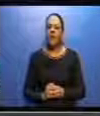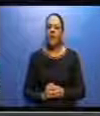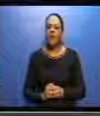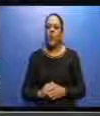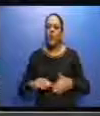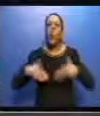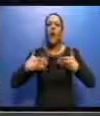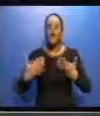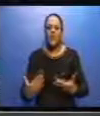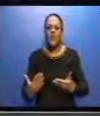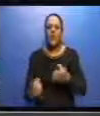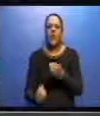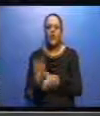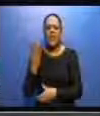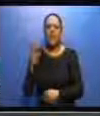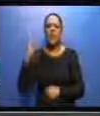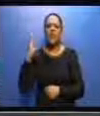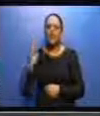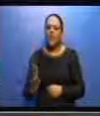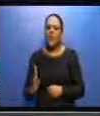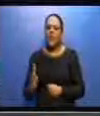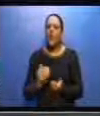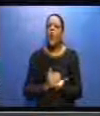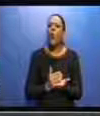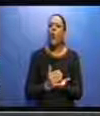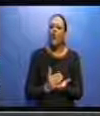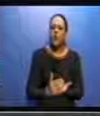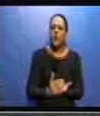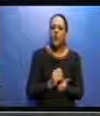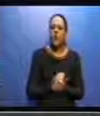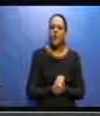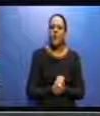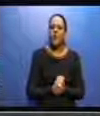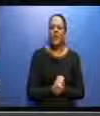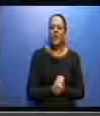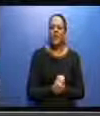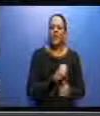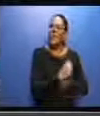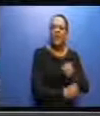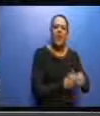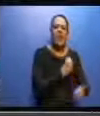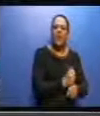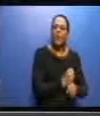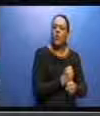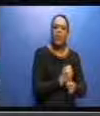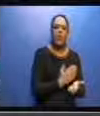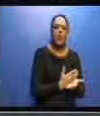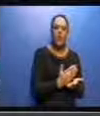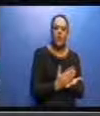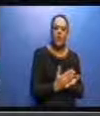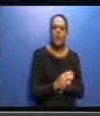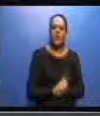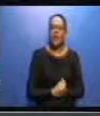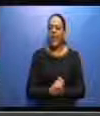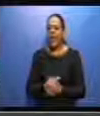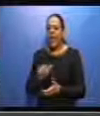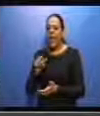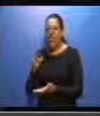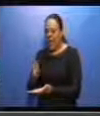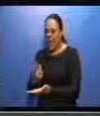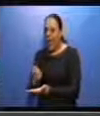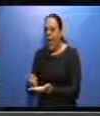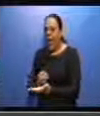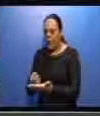brasil corte de quando né apostila de vocês pense conteúdo vocês podem observar